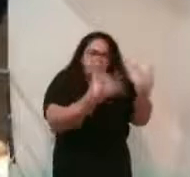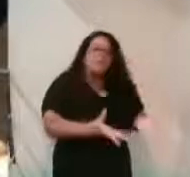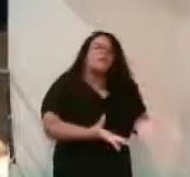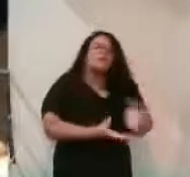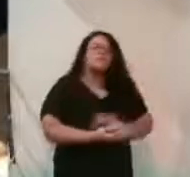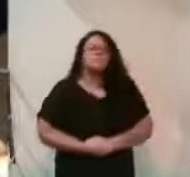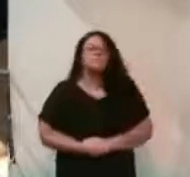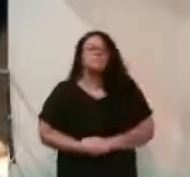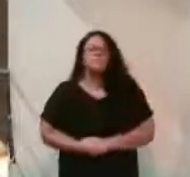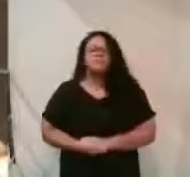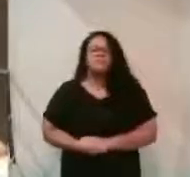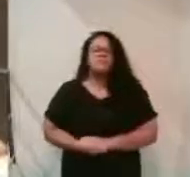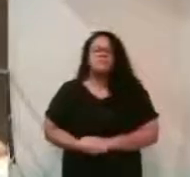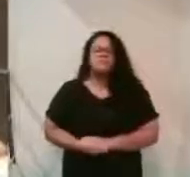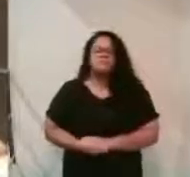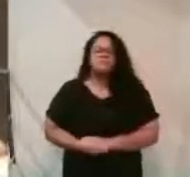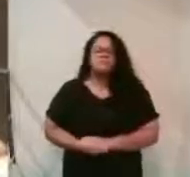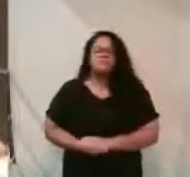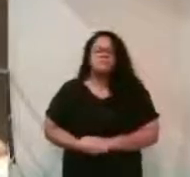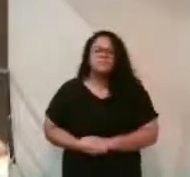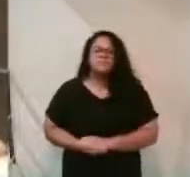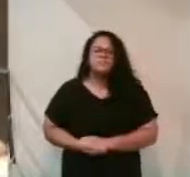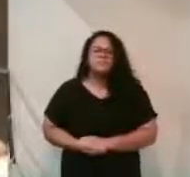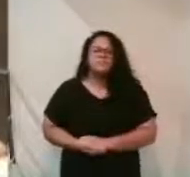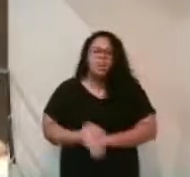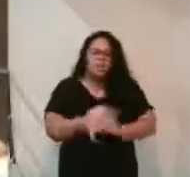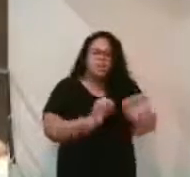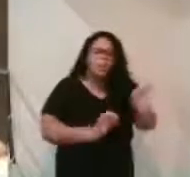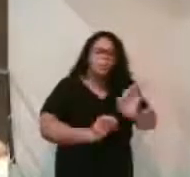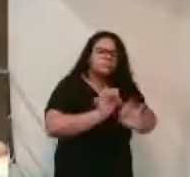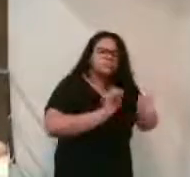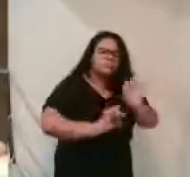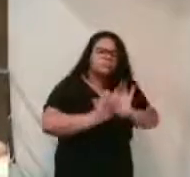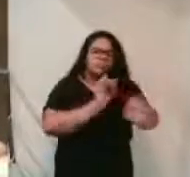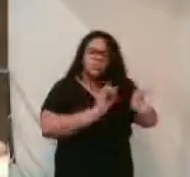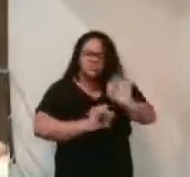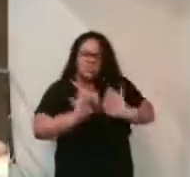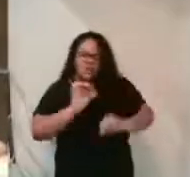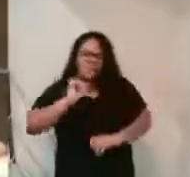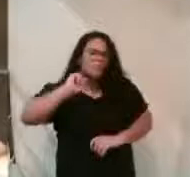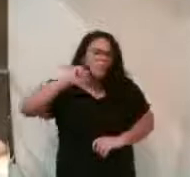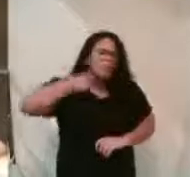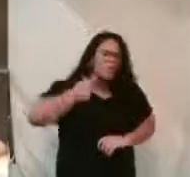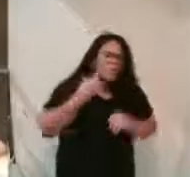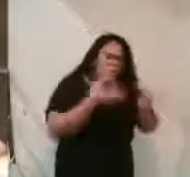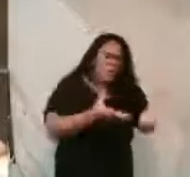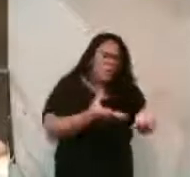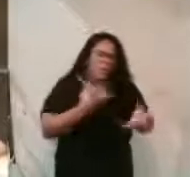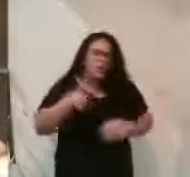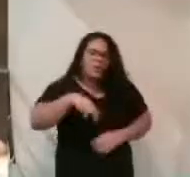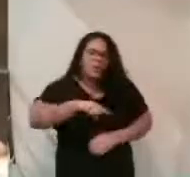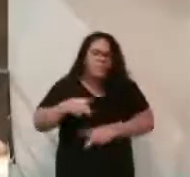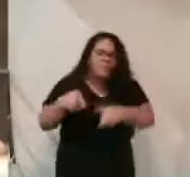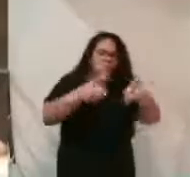grande, várias máquinas, eu acho que eu não sei nem que tamanho que máquina é aquela, só para reciclar. Eles, várias